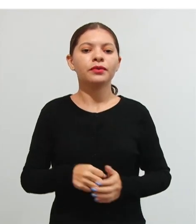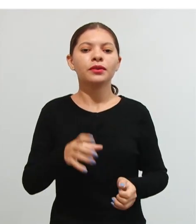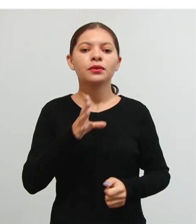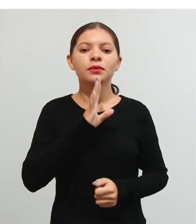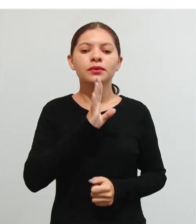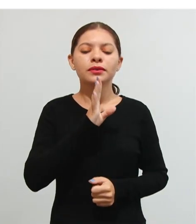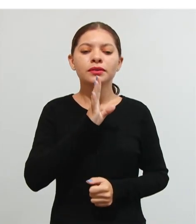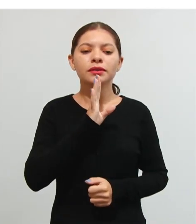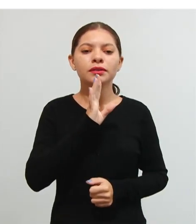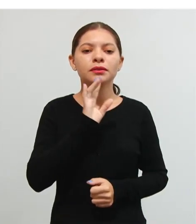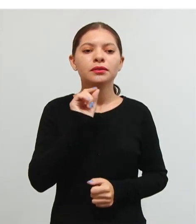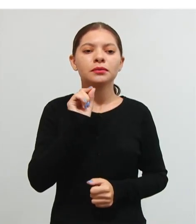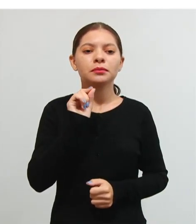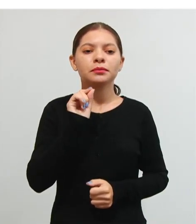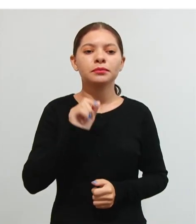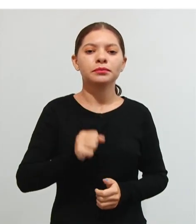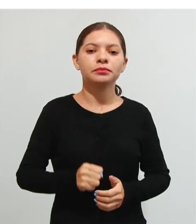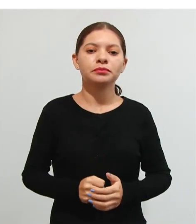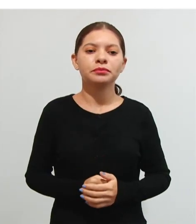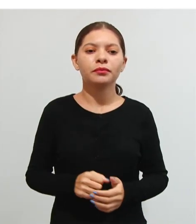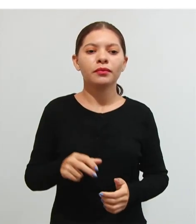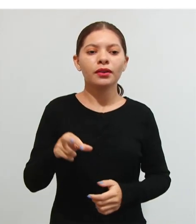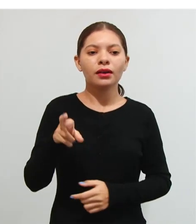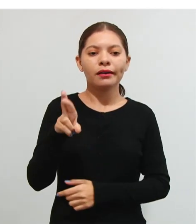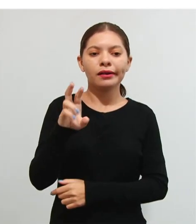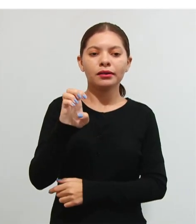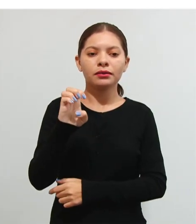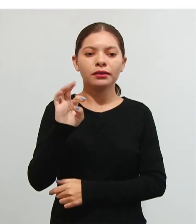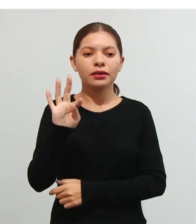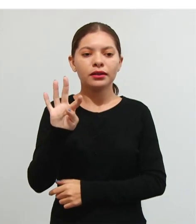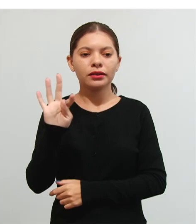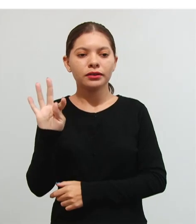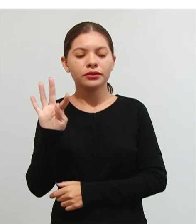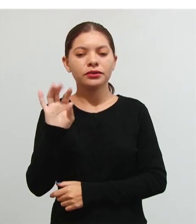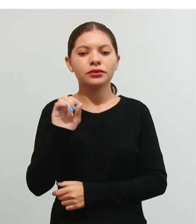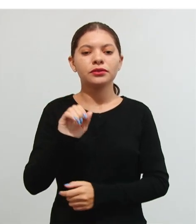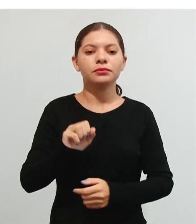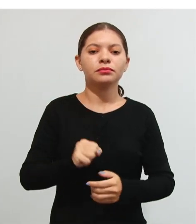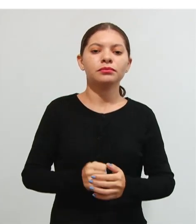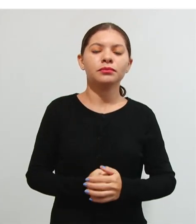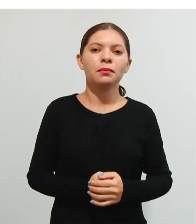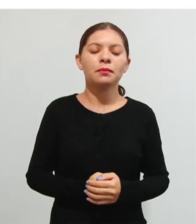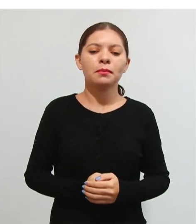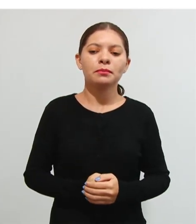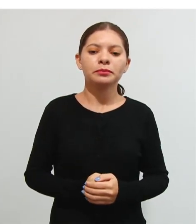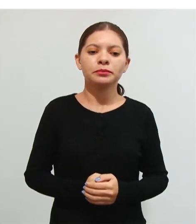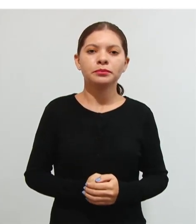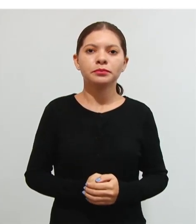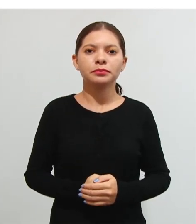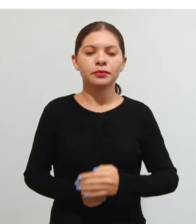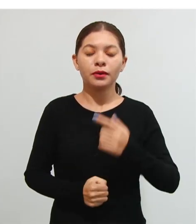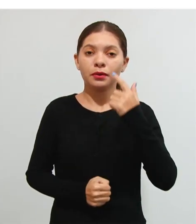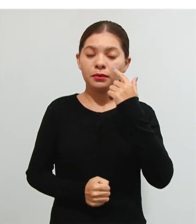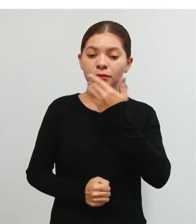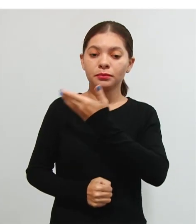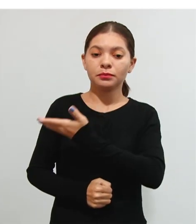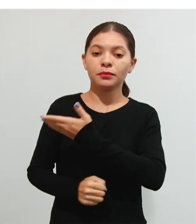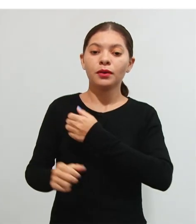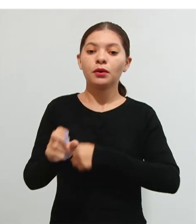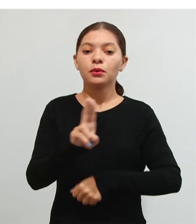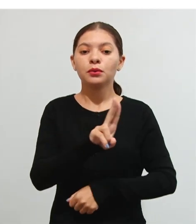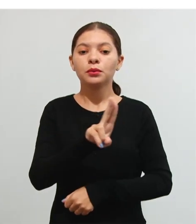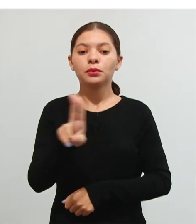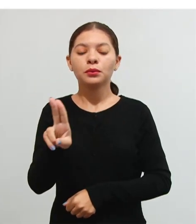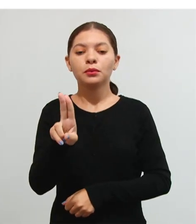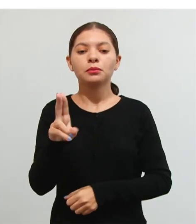síndrome de Ehlers, síndrome de Rett e o transtorno global de desenvolvimento sem alteração específica, ele é denominado,